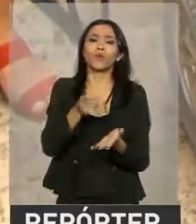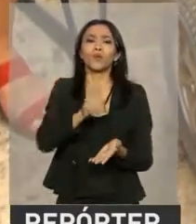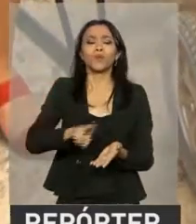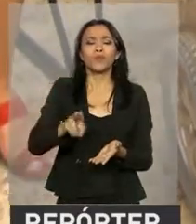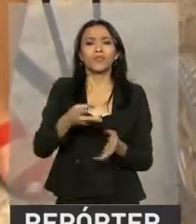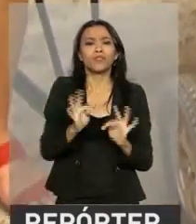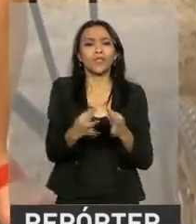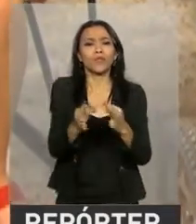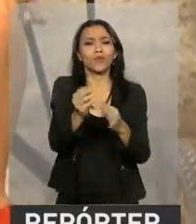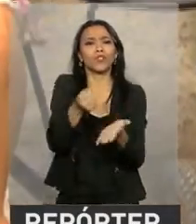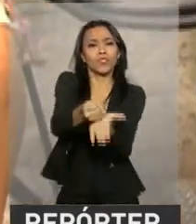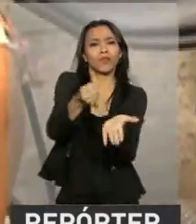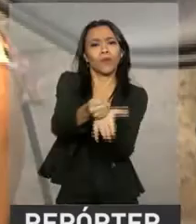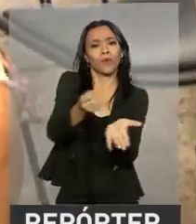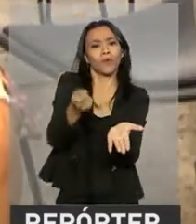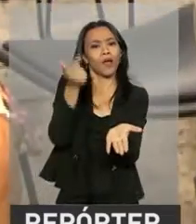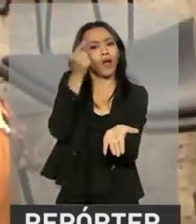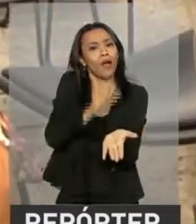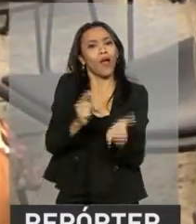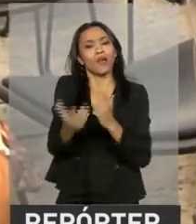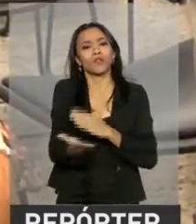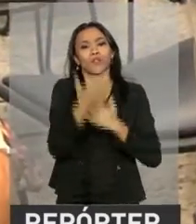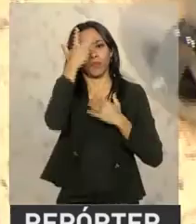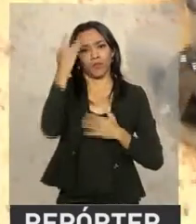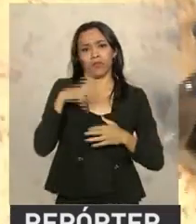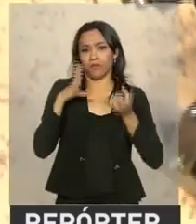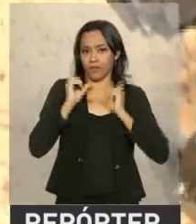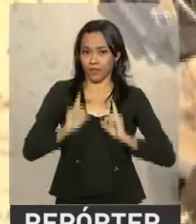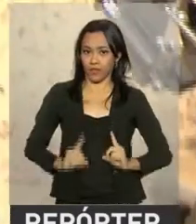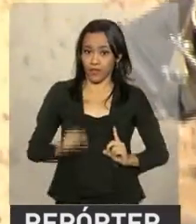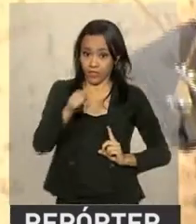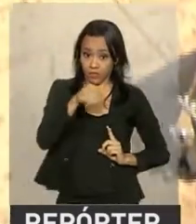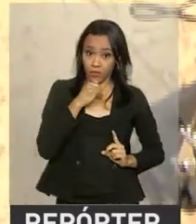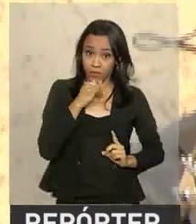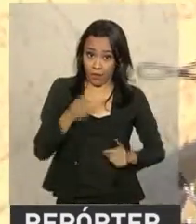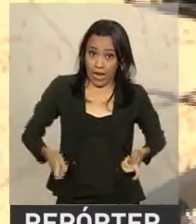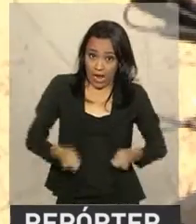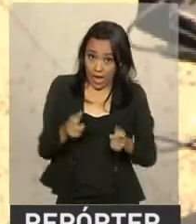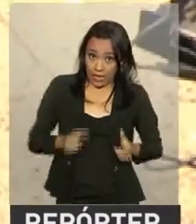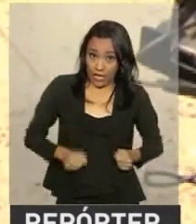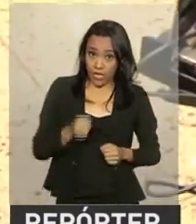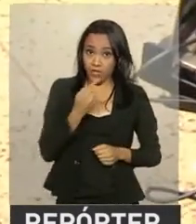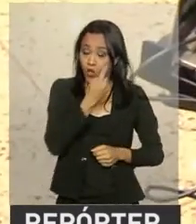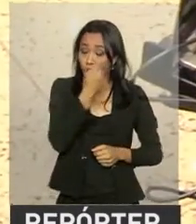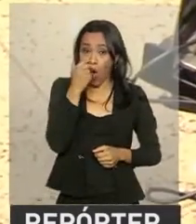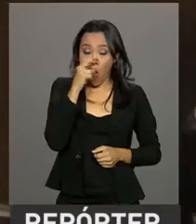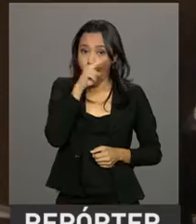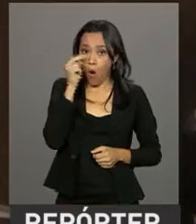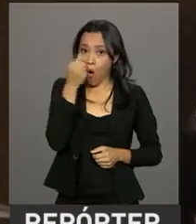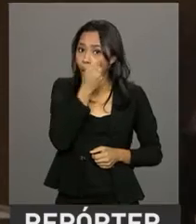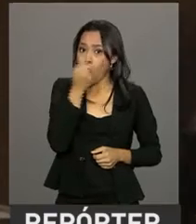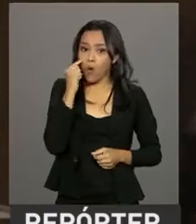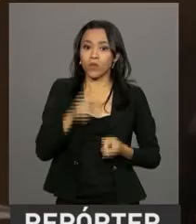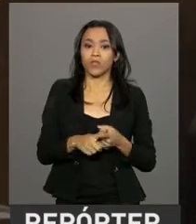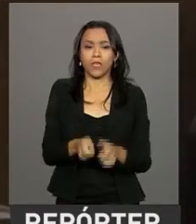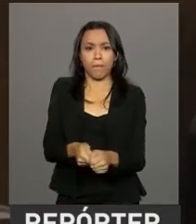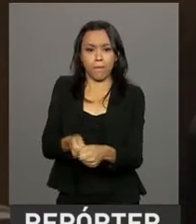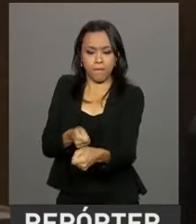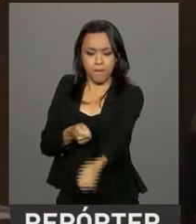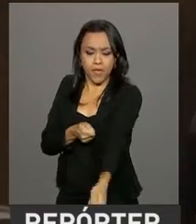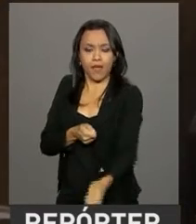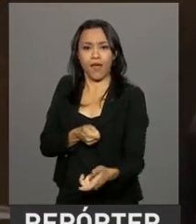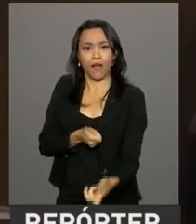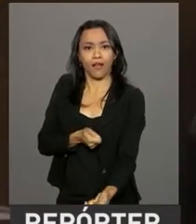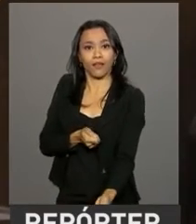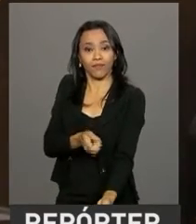tecnologias assistivas para ajudar as pessoas com deficiência. A cadeira que se movimenta com os olhos, a bengala capaz de identificar